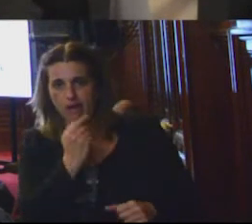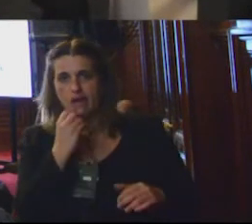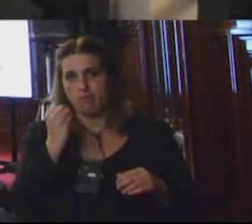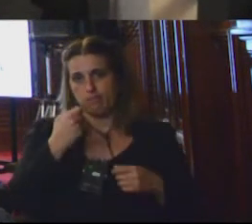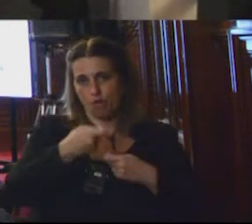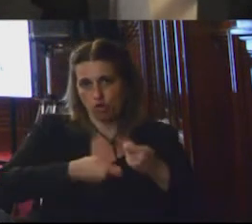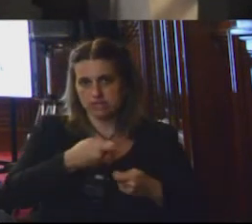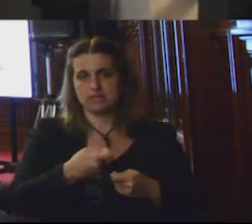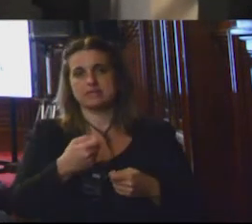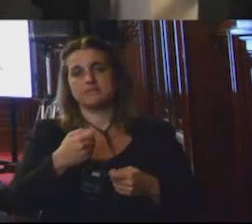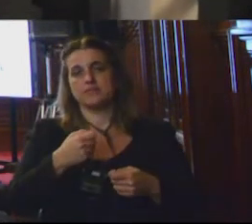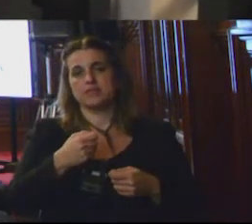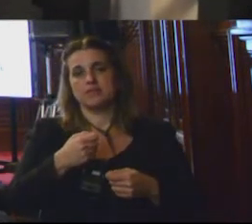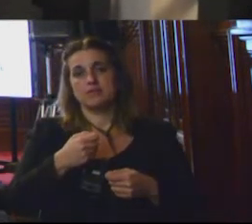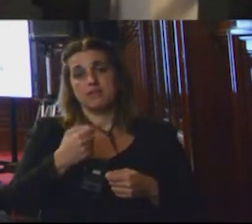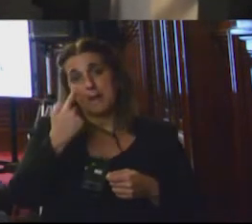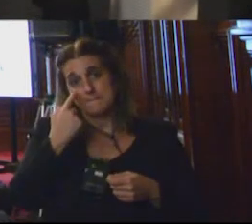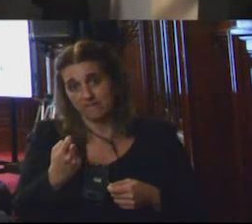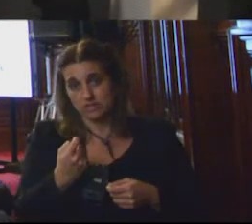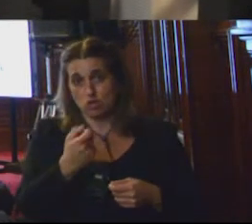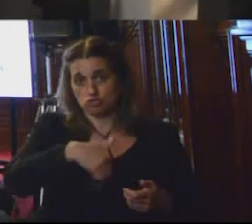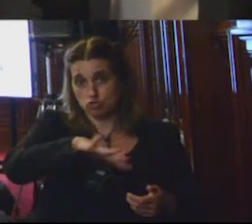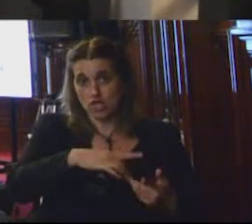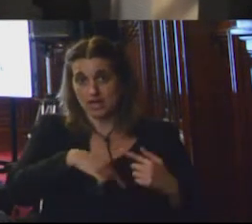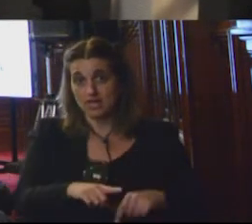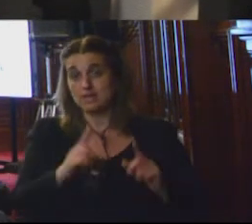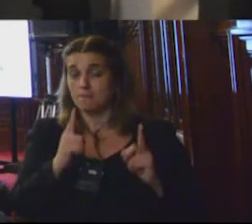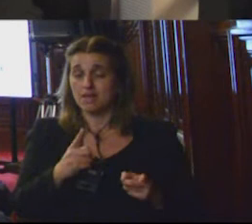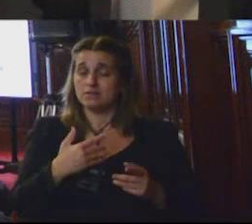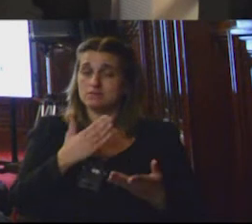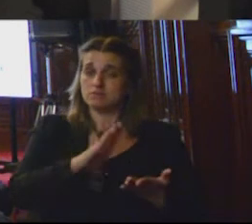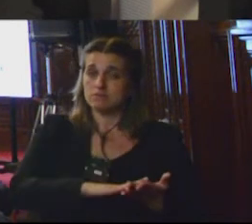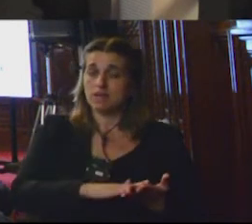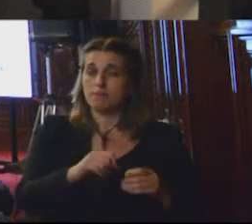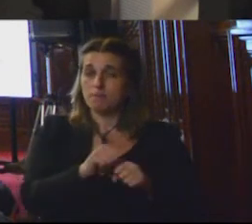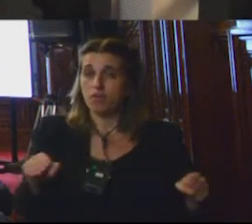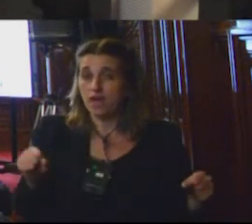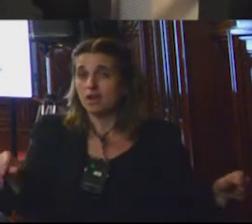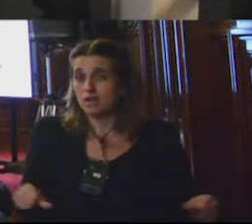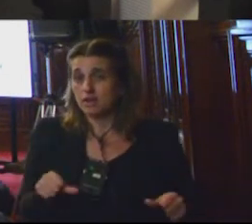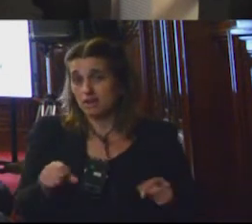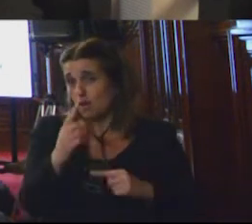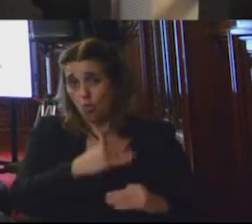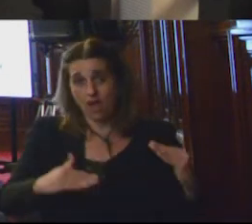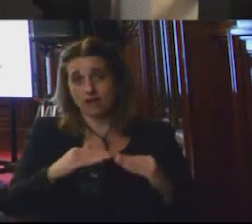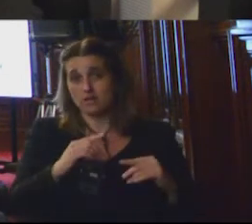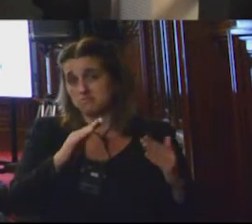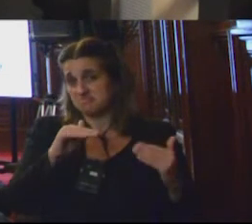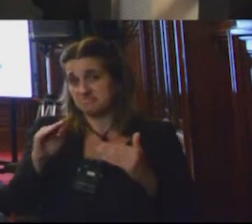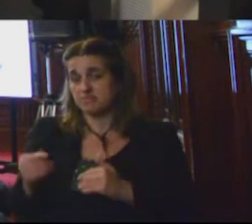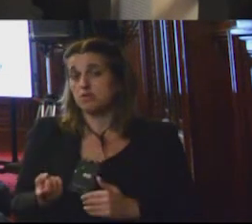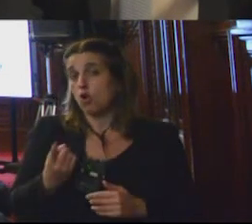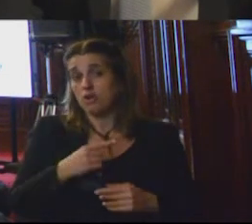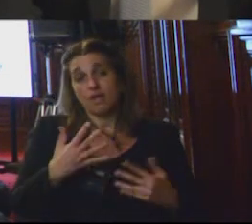Social e titulares da mesma proteção previdenciária garantida aos demais trabalhadores, com gozo de todos os benefícios